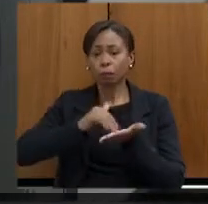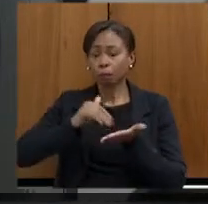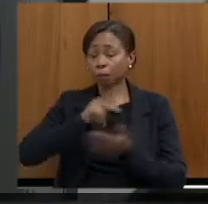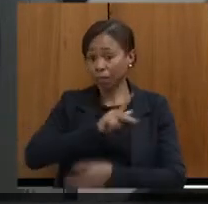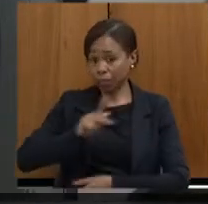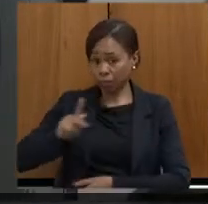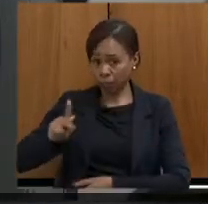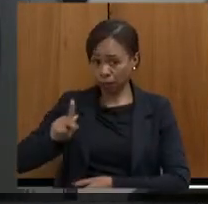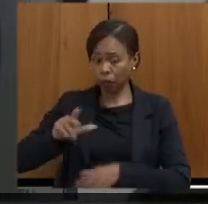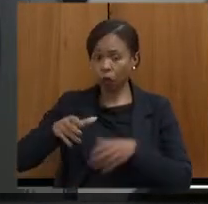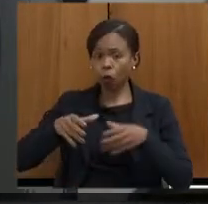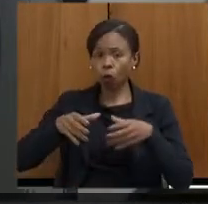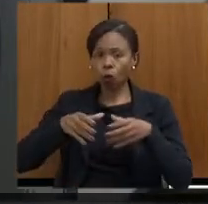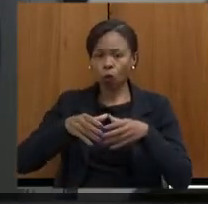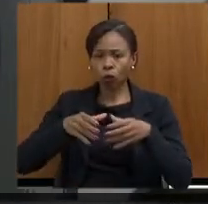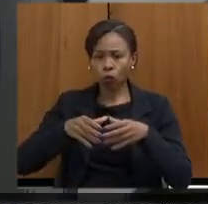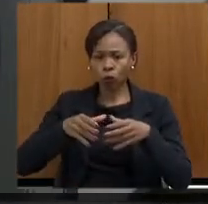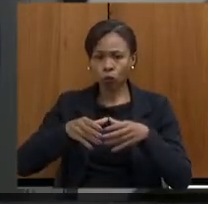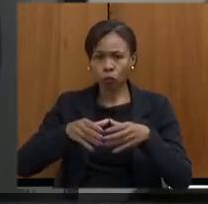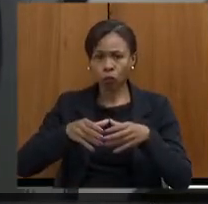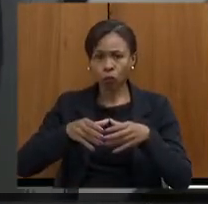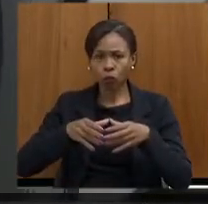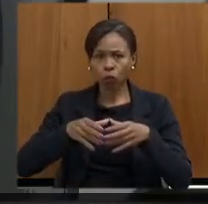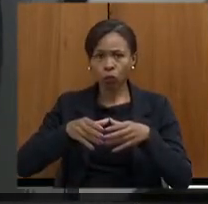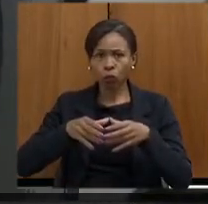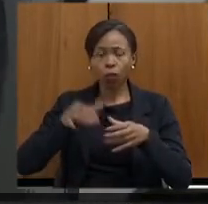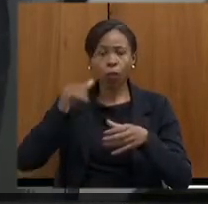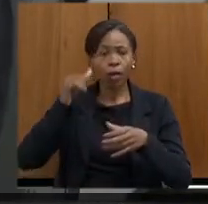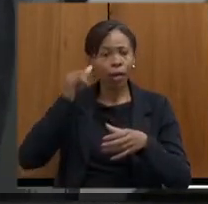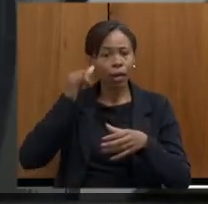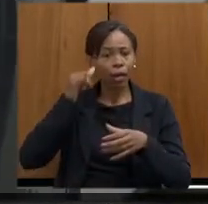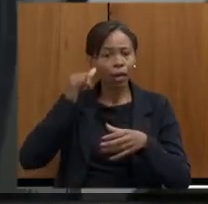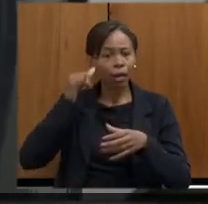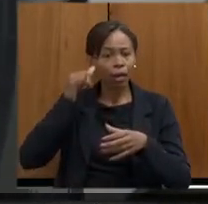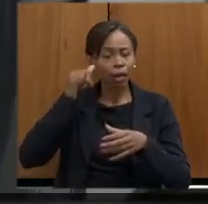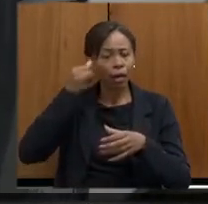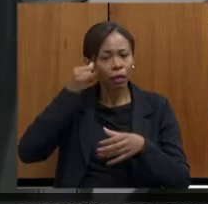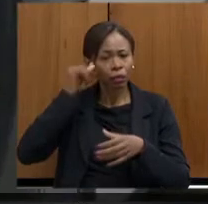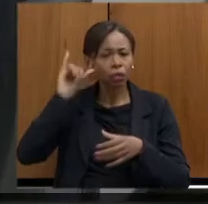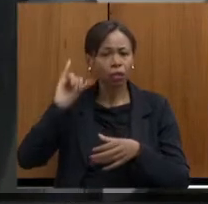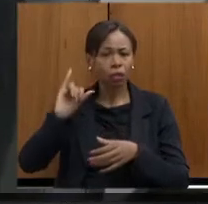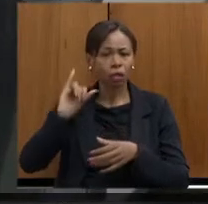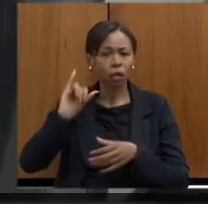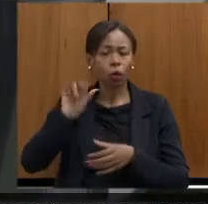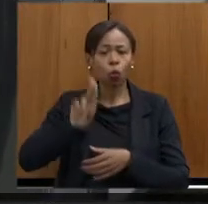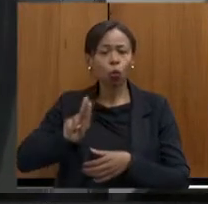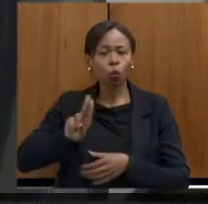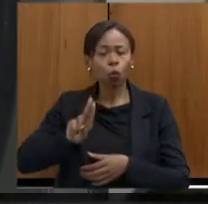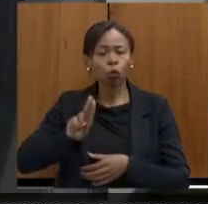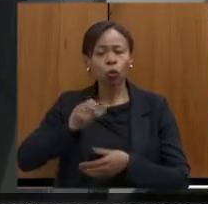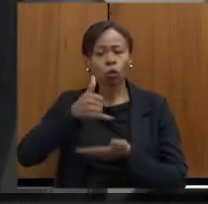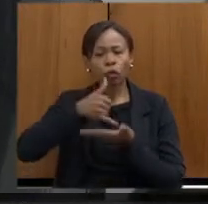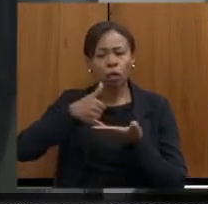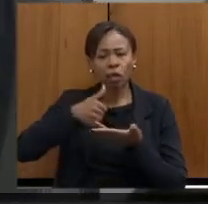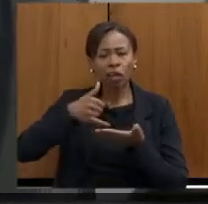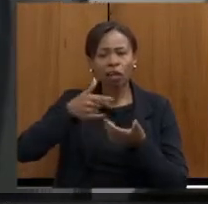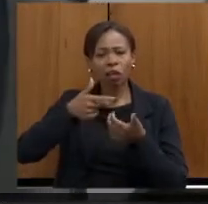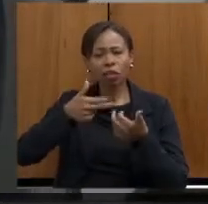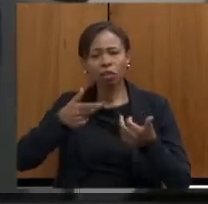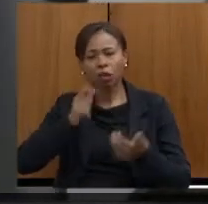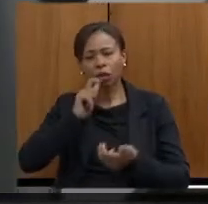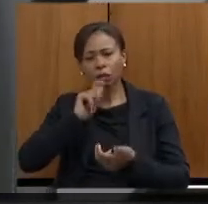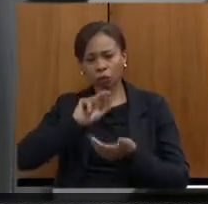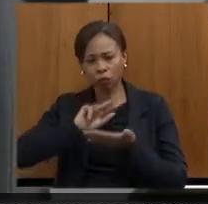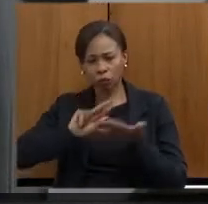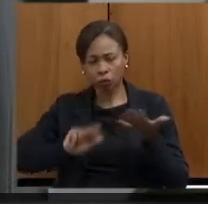Prevenção e Combate ao Uso de Crack e Outras Drogas, comissão esta que, infelizmente, nós não temos